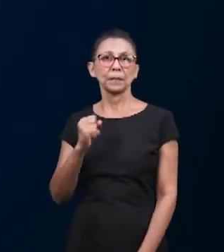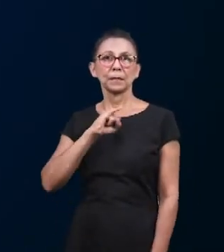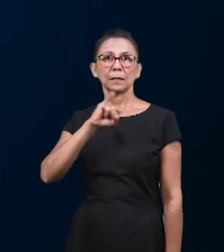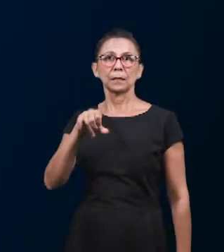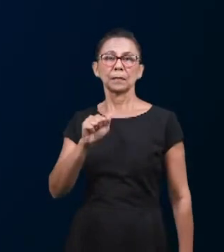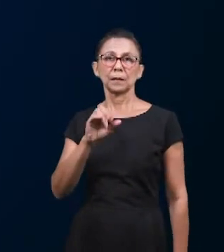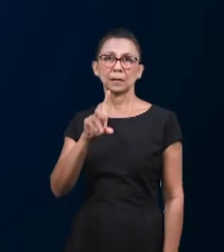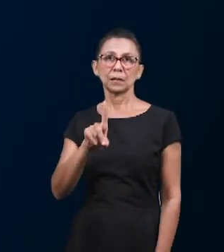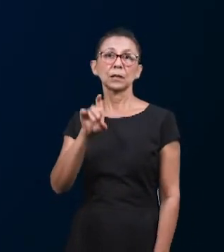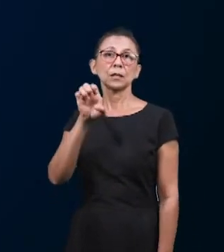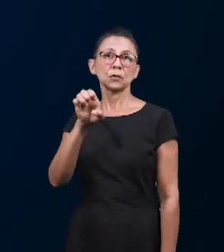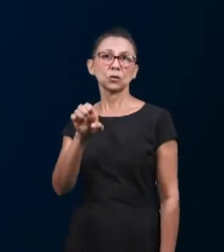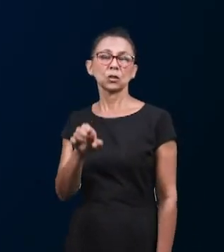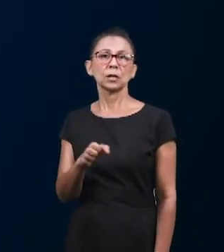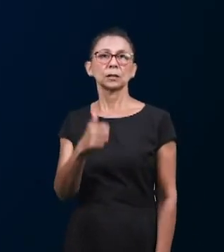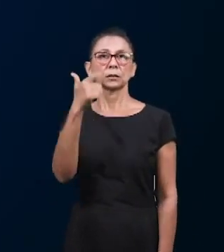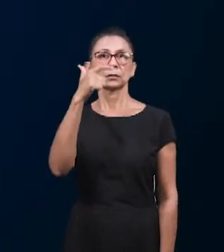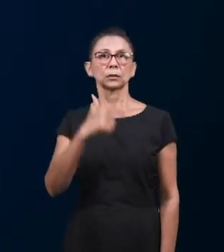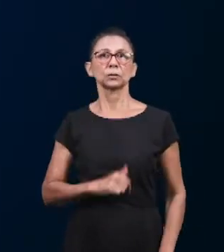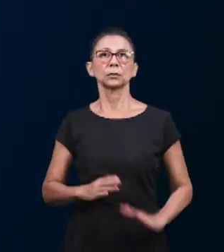igreja Maranata,